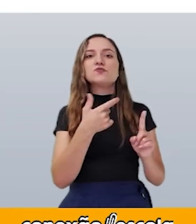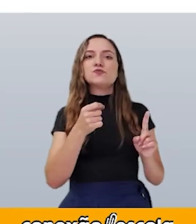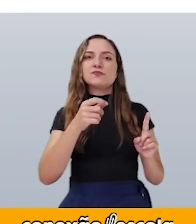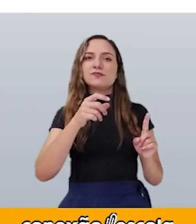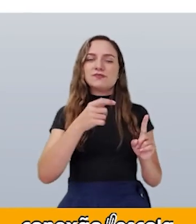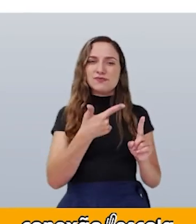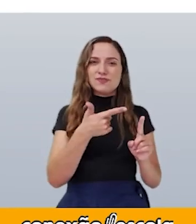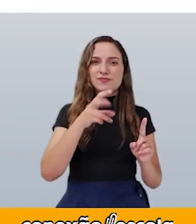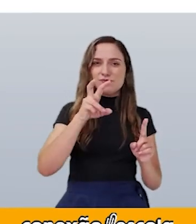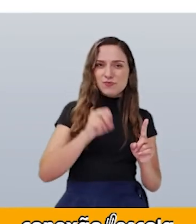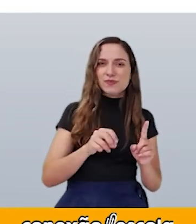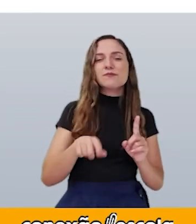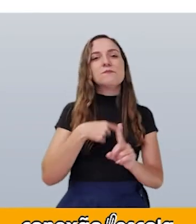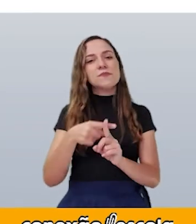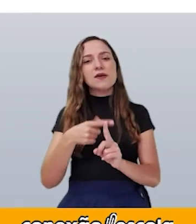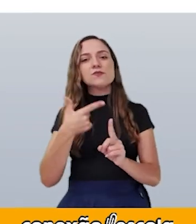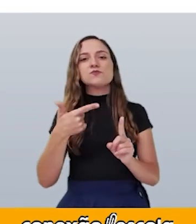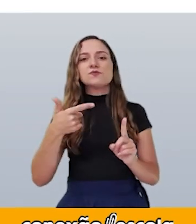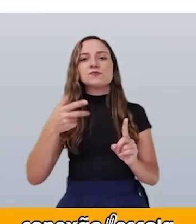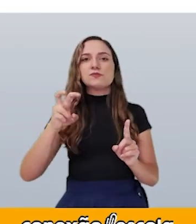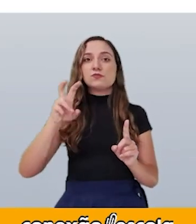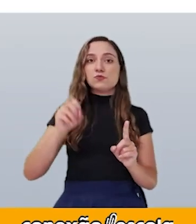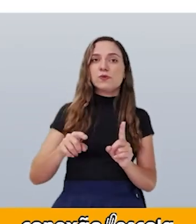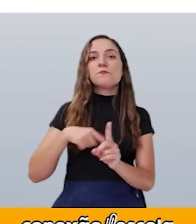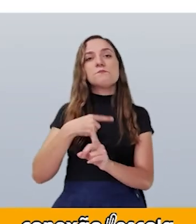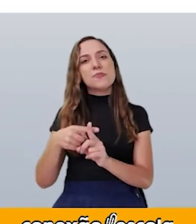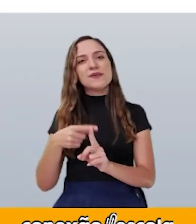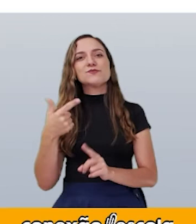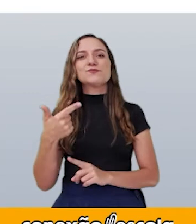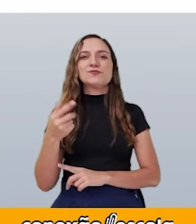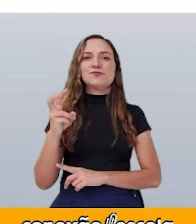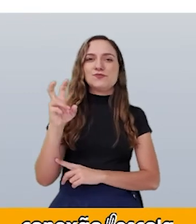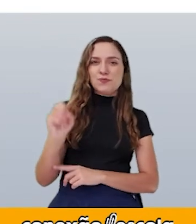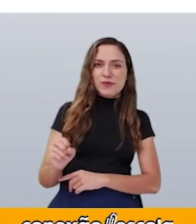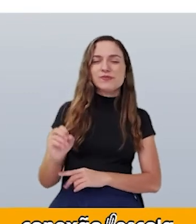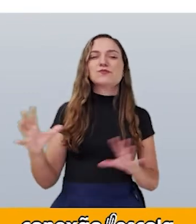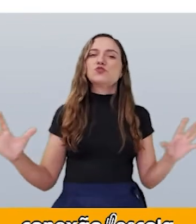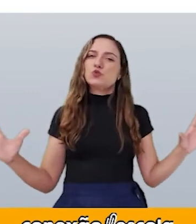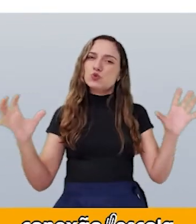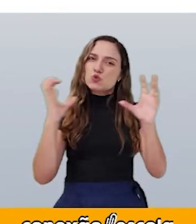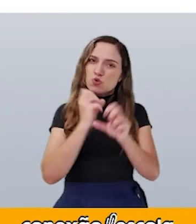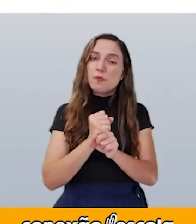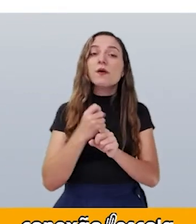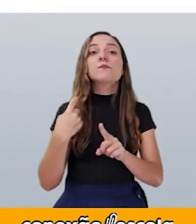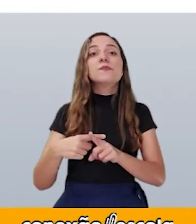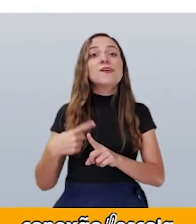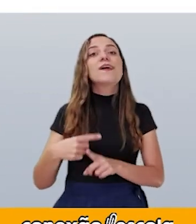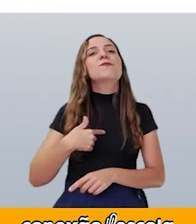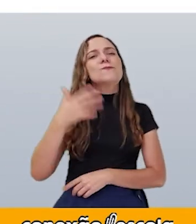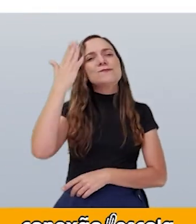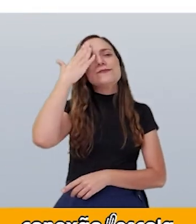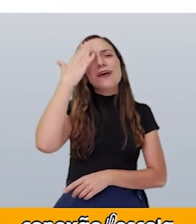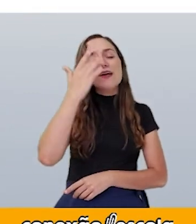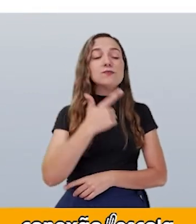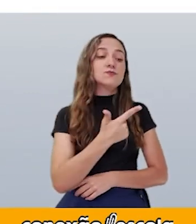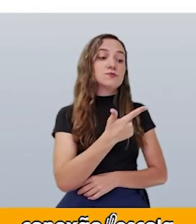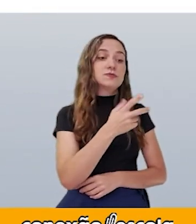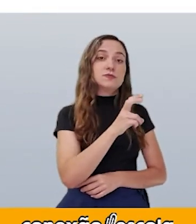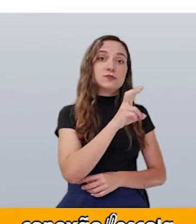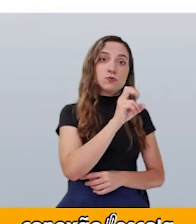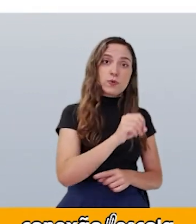250, 250 mais 250. Porque eu sei que 250